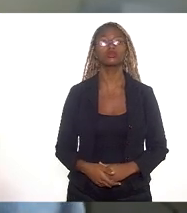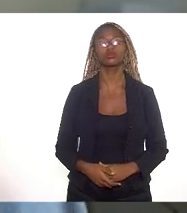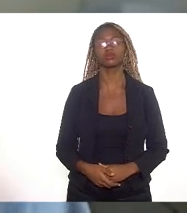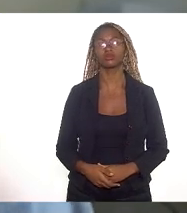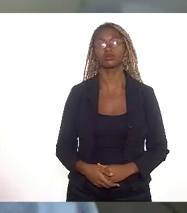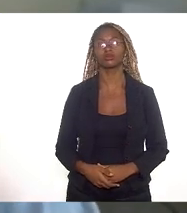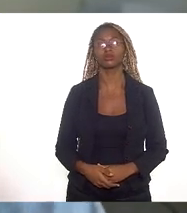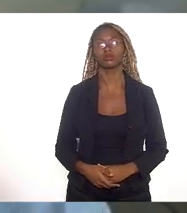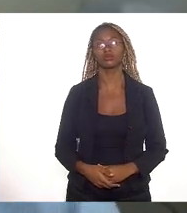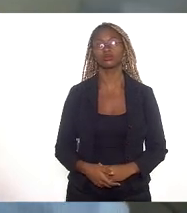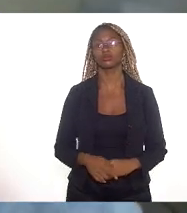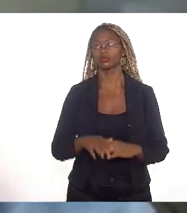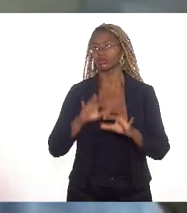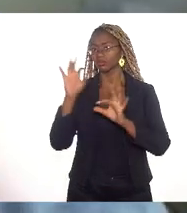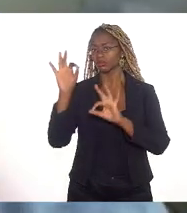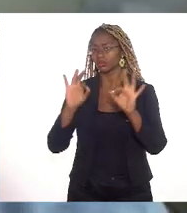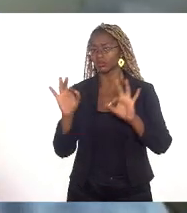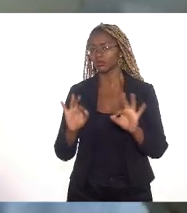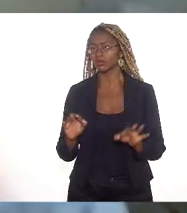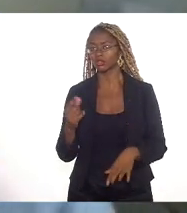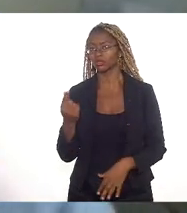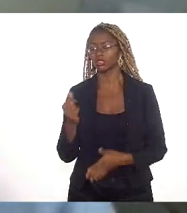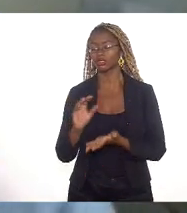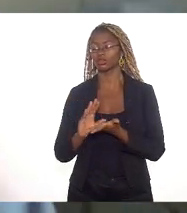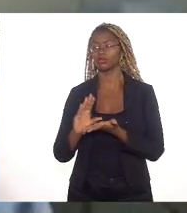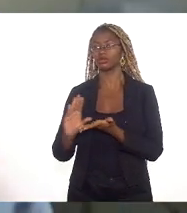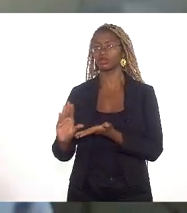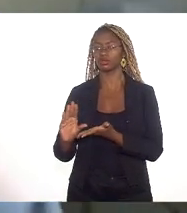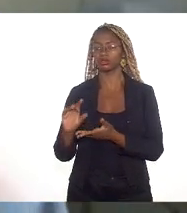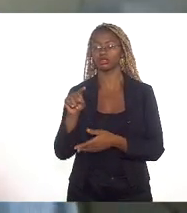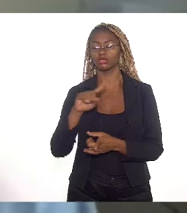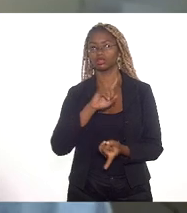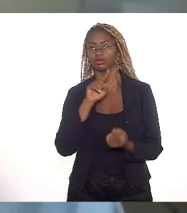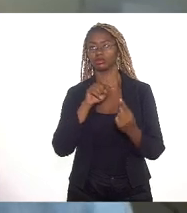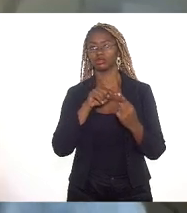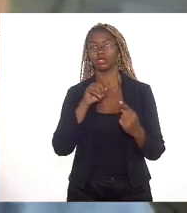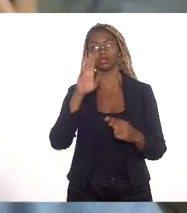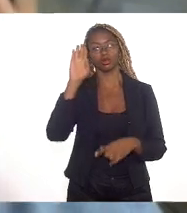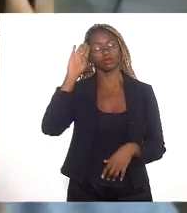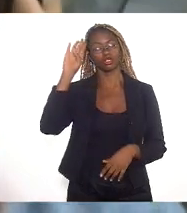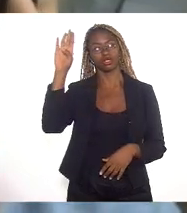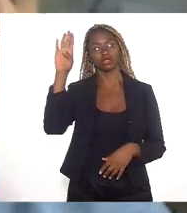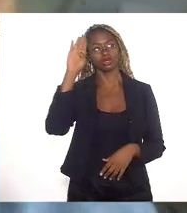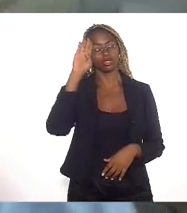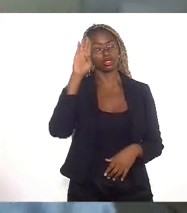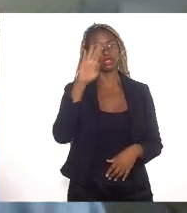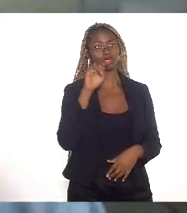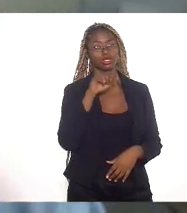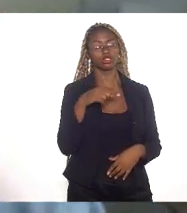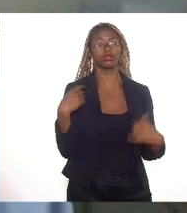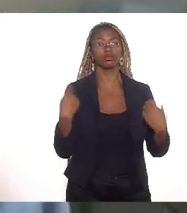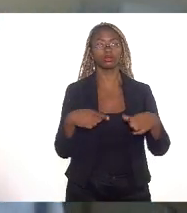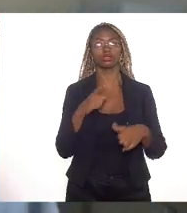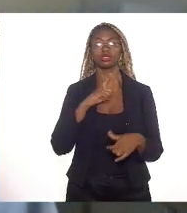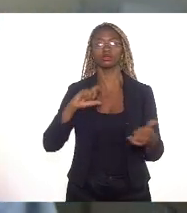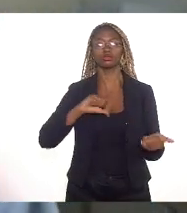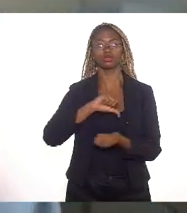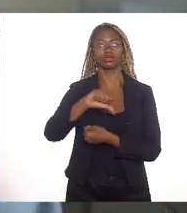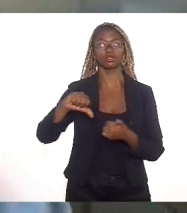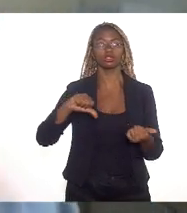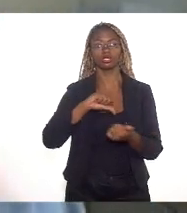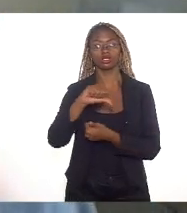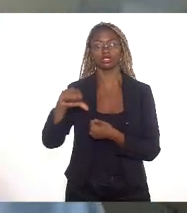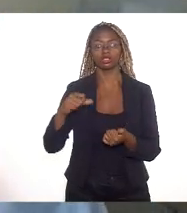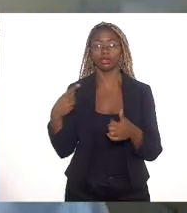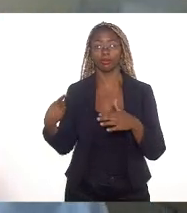no plano de investimentos, com as suas metas e prioridades, vai ter que ter uma modificação